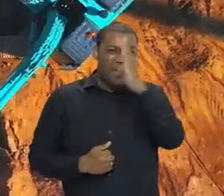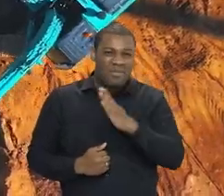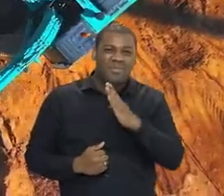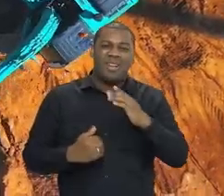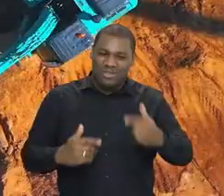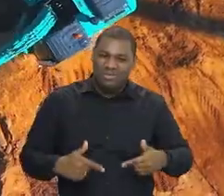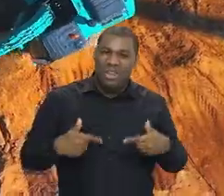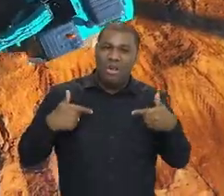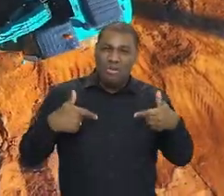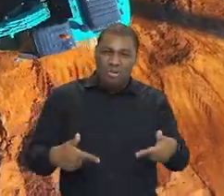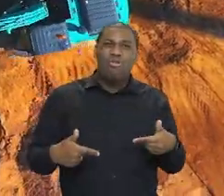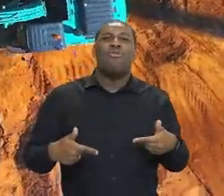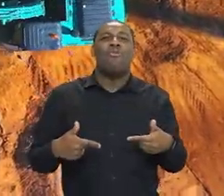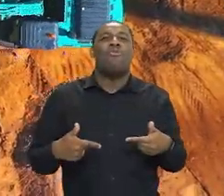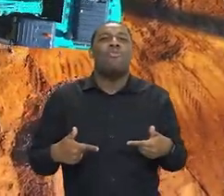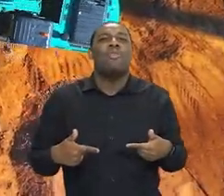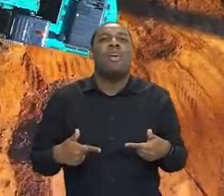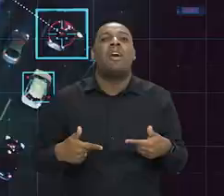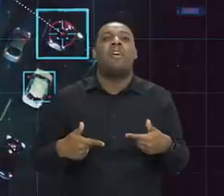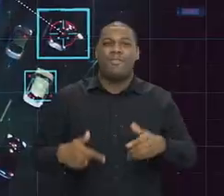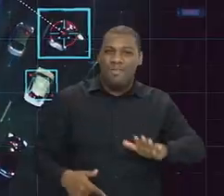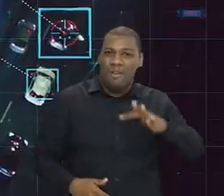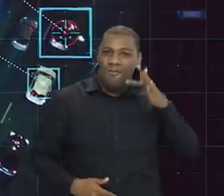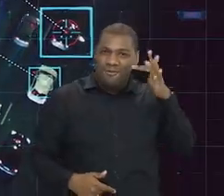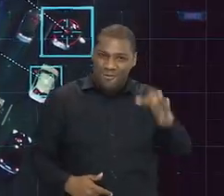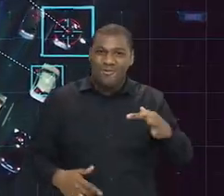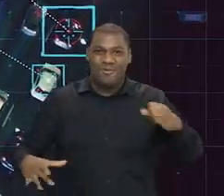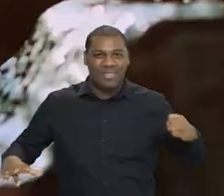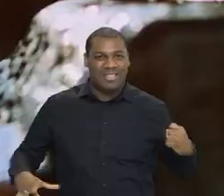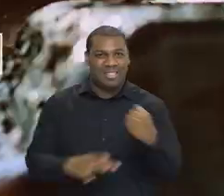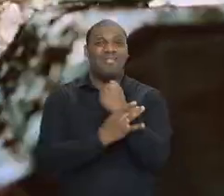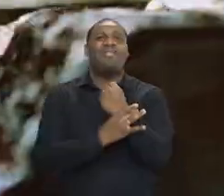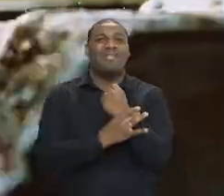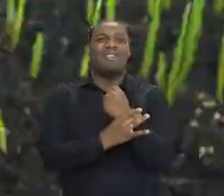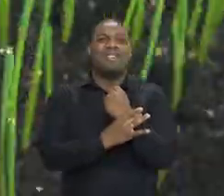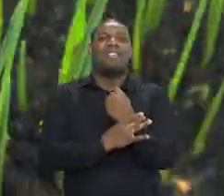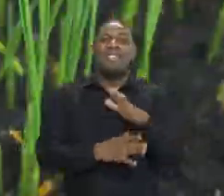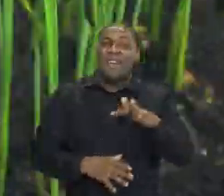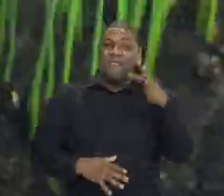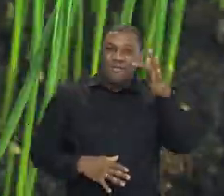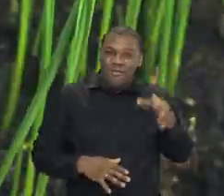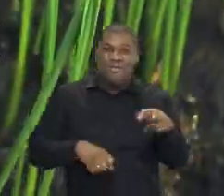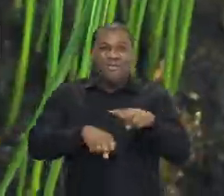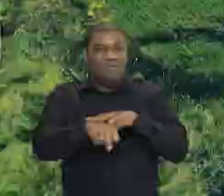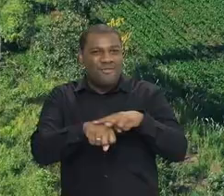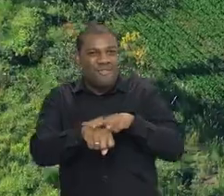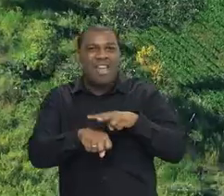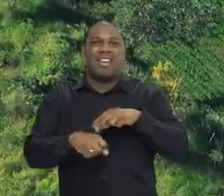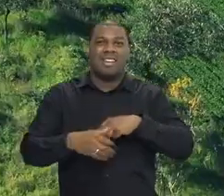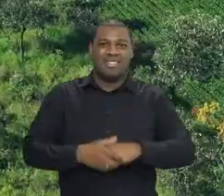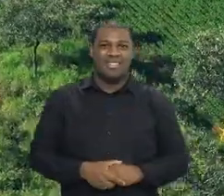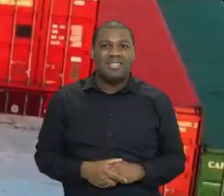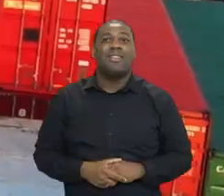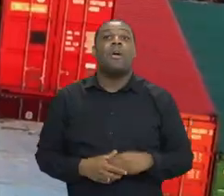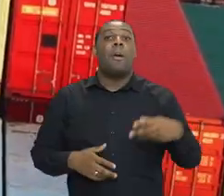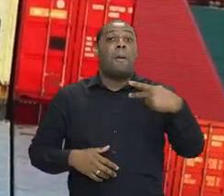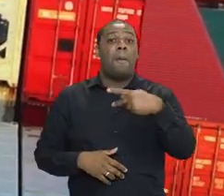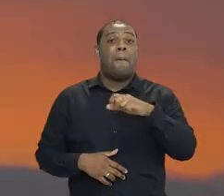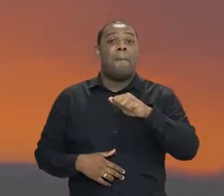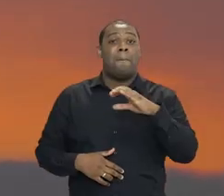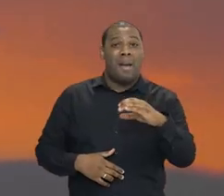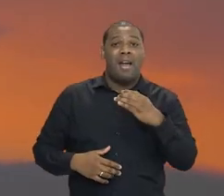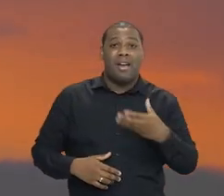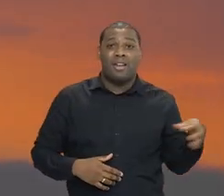a fazer as obras necessárias para a construção do seu futuro. E o futuro será verde. Os investimentos do Novo